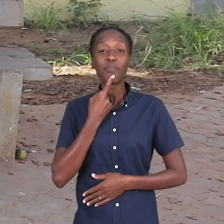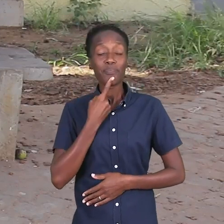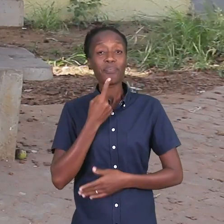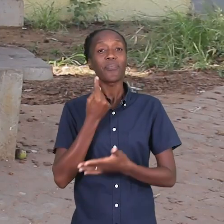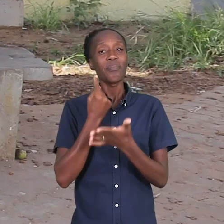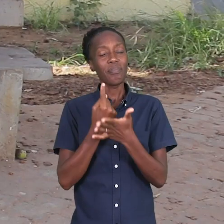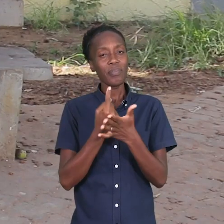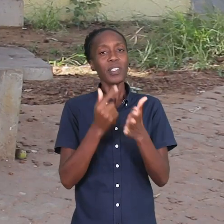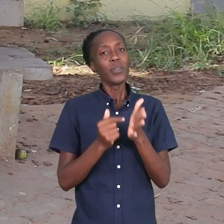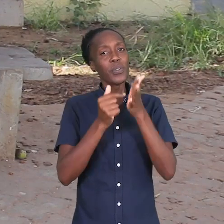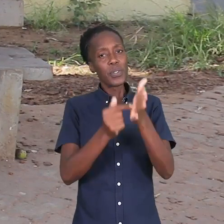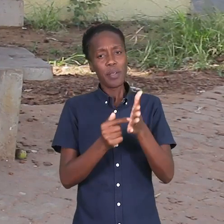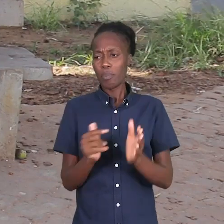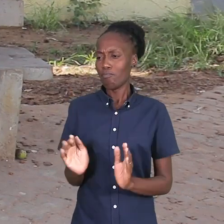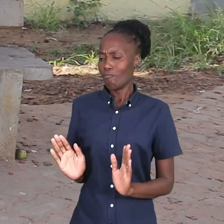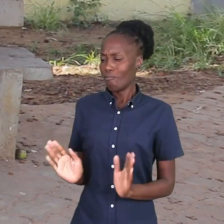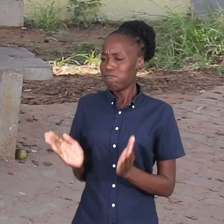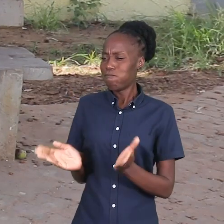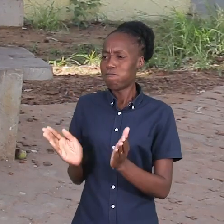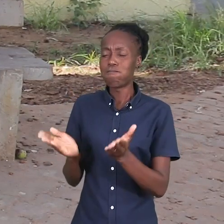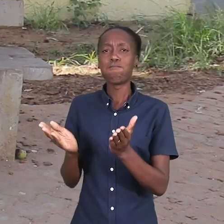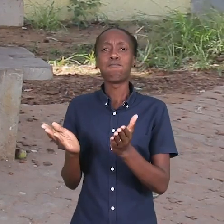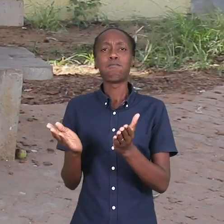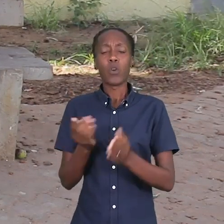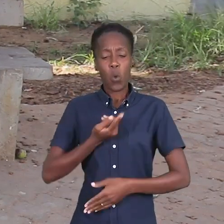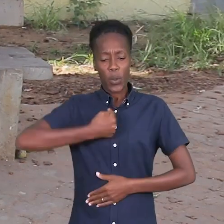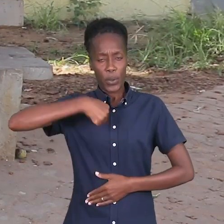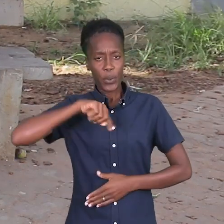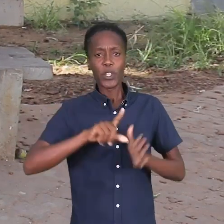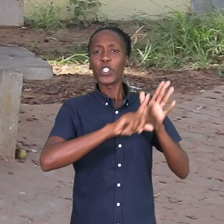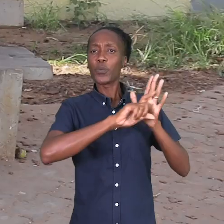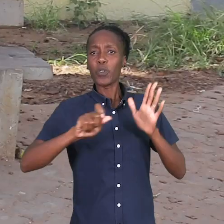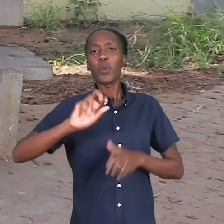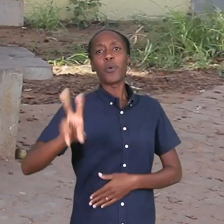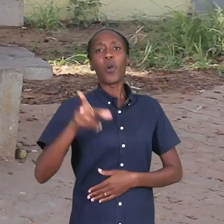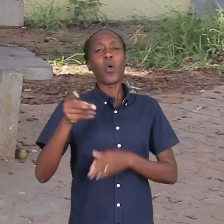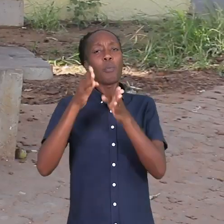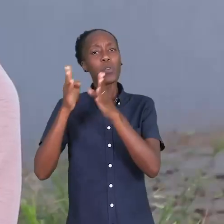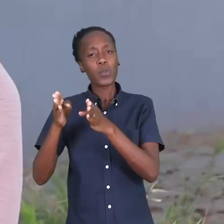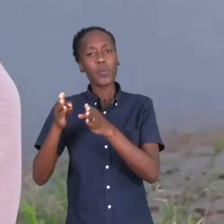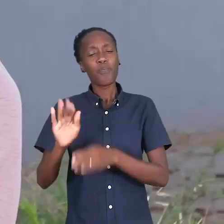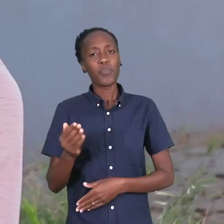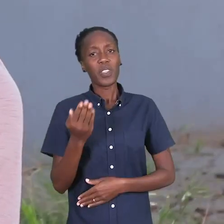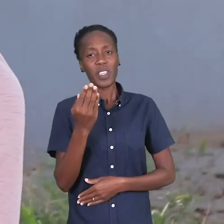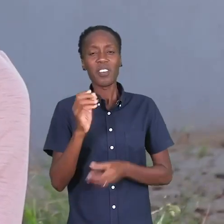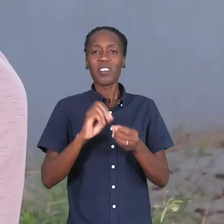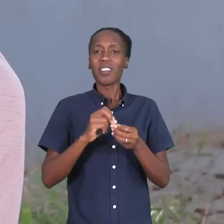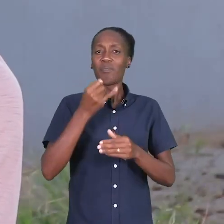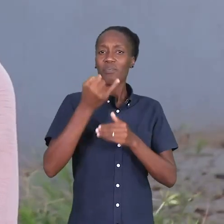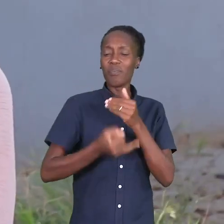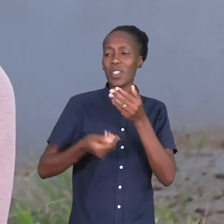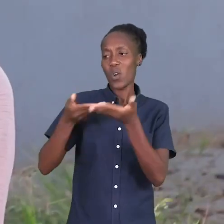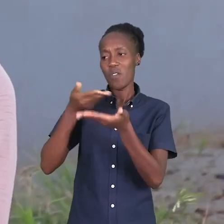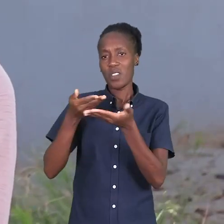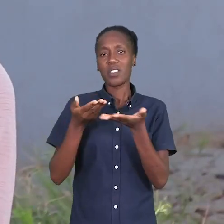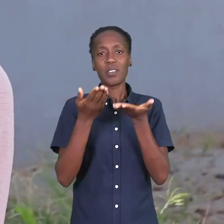é incentivando, é sendo, acima de tudo, nós espelho para outras pessoas. E é desta forma que nós encerramos